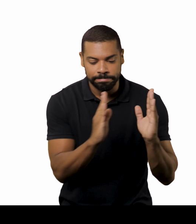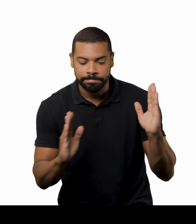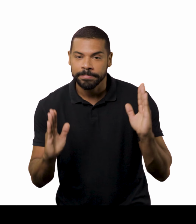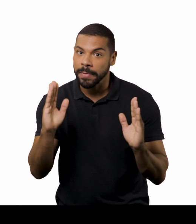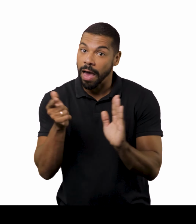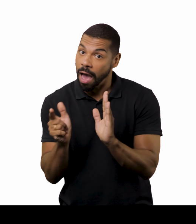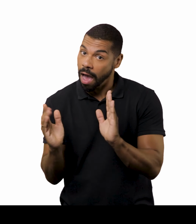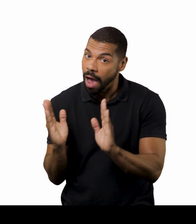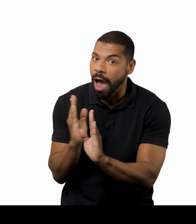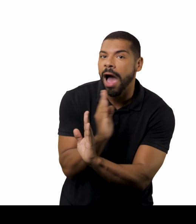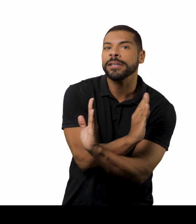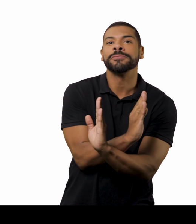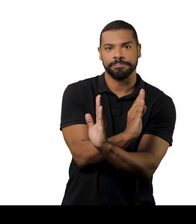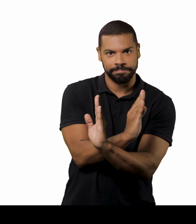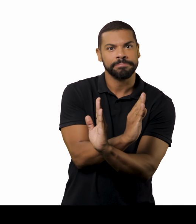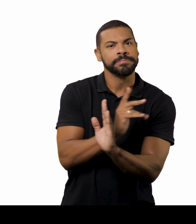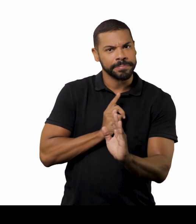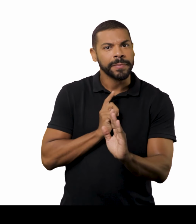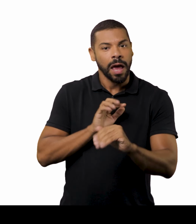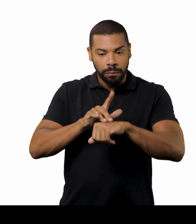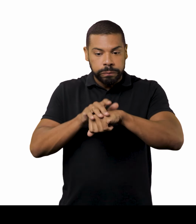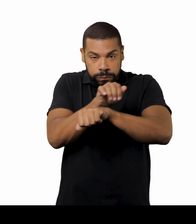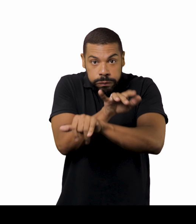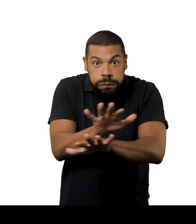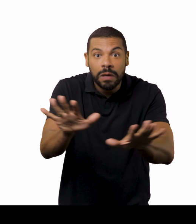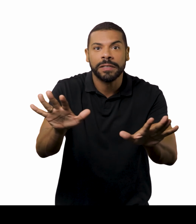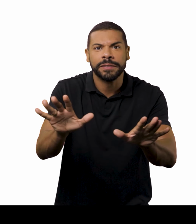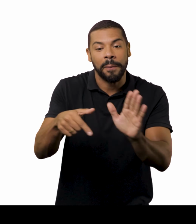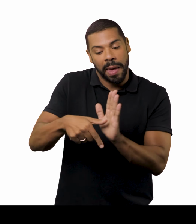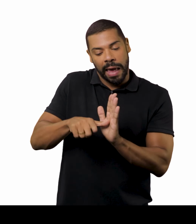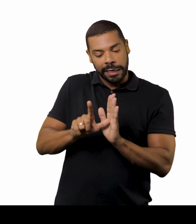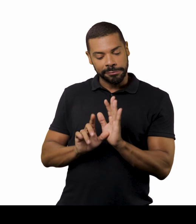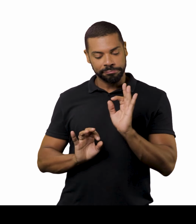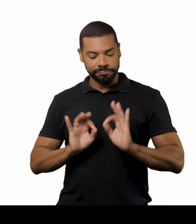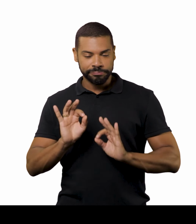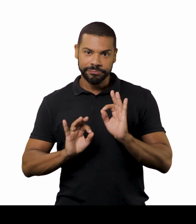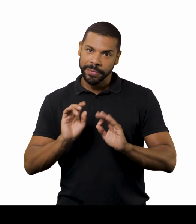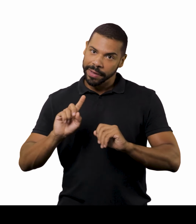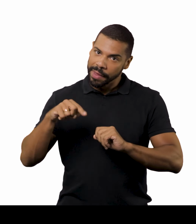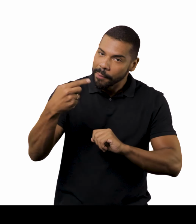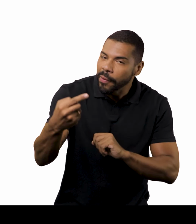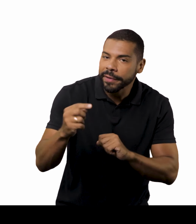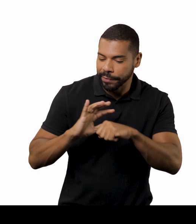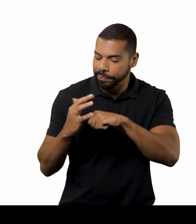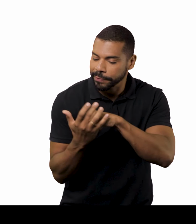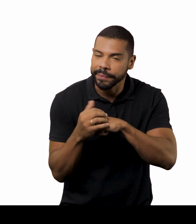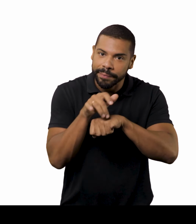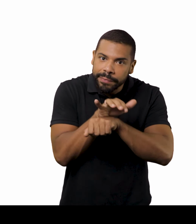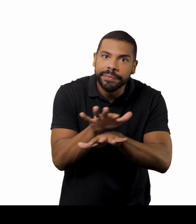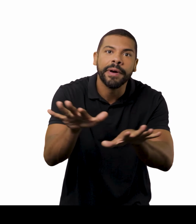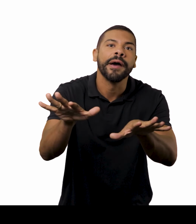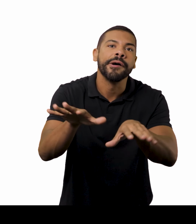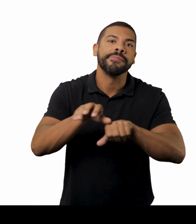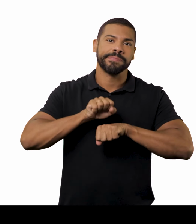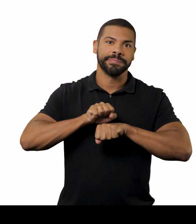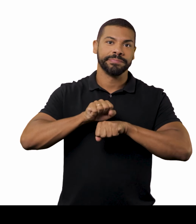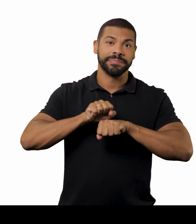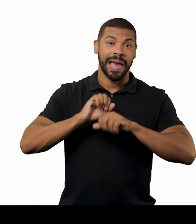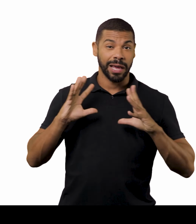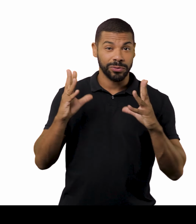a gente fez todos antes da pandemia. A gente teve a sorte de fazer todos antes, mas depois veio a